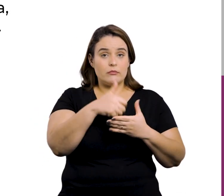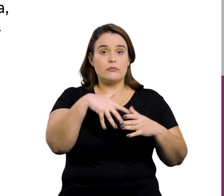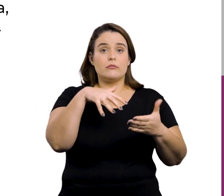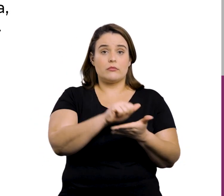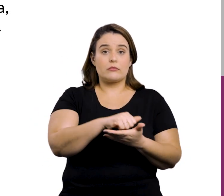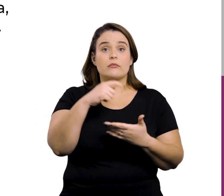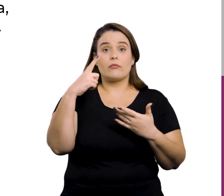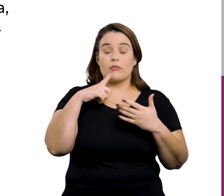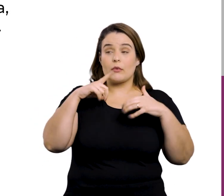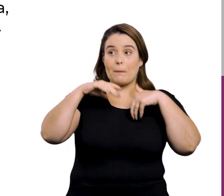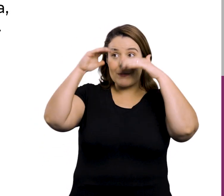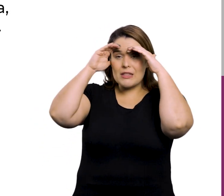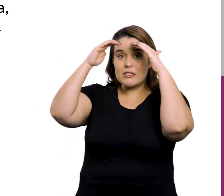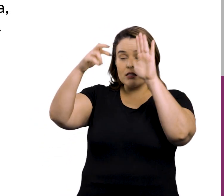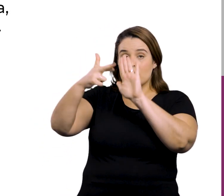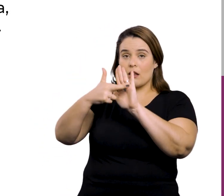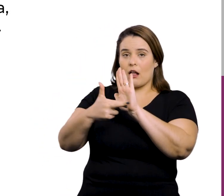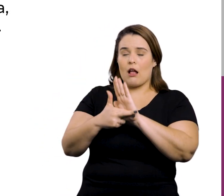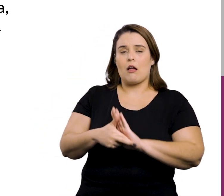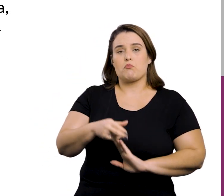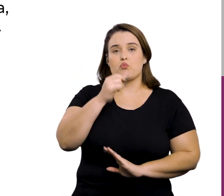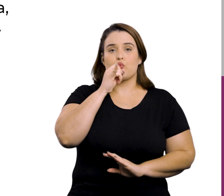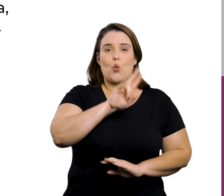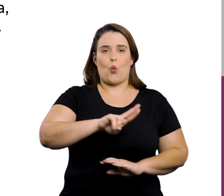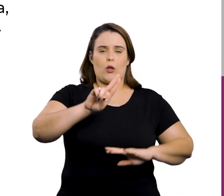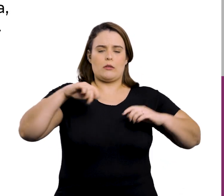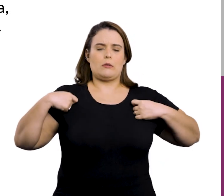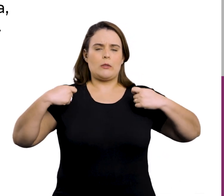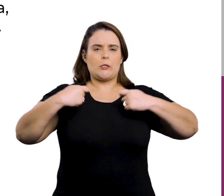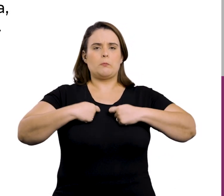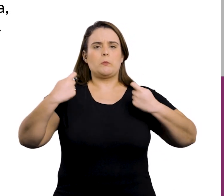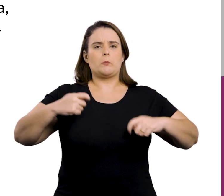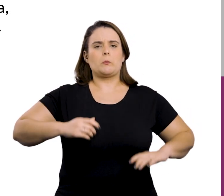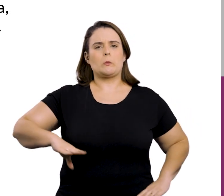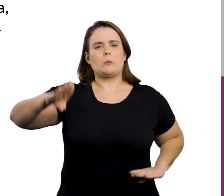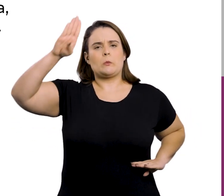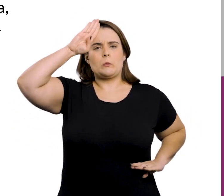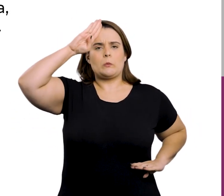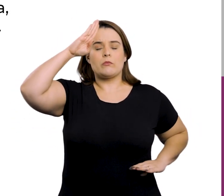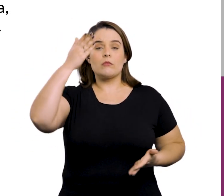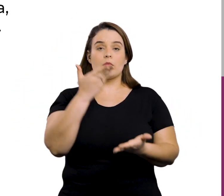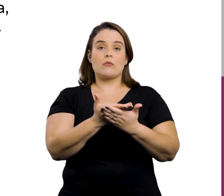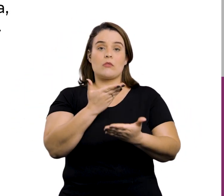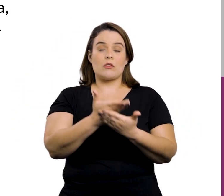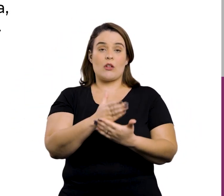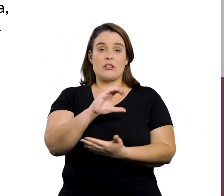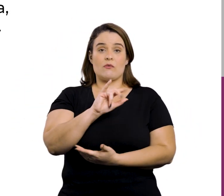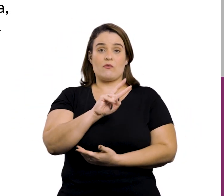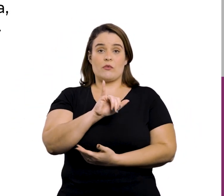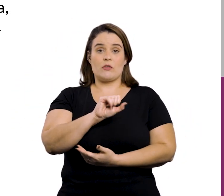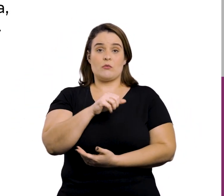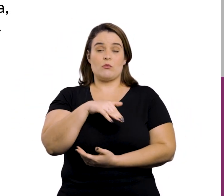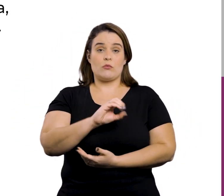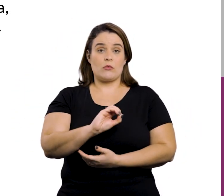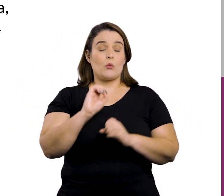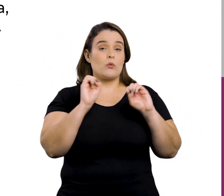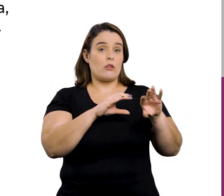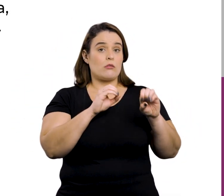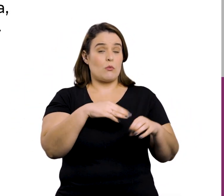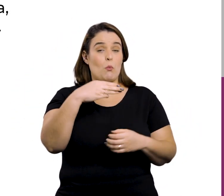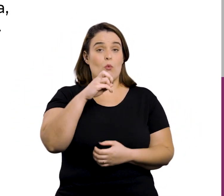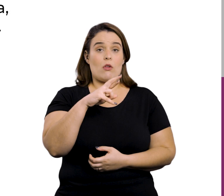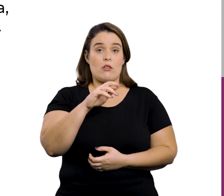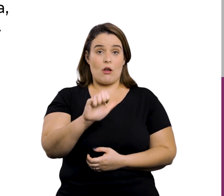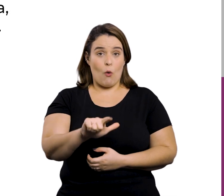seguir princípios e regras do militarismo, como o uso de fardas, bater continência, ter aulas de civismo, educação